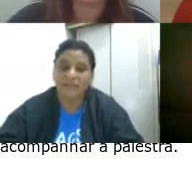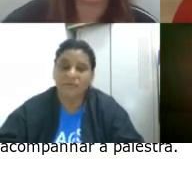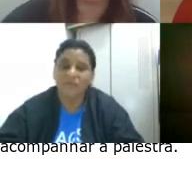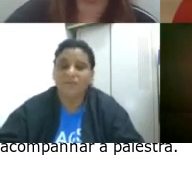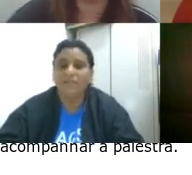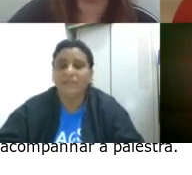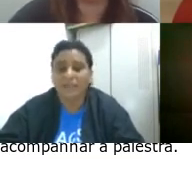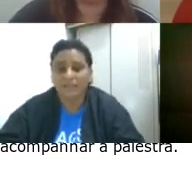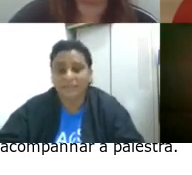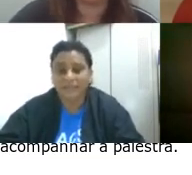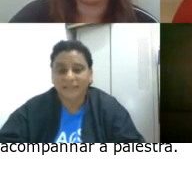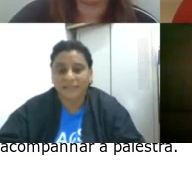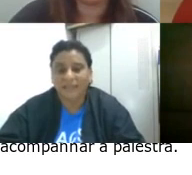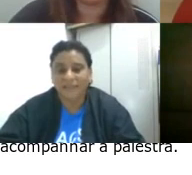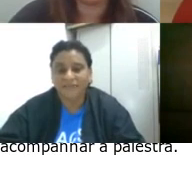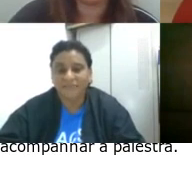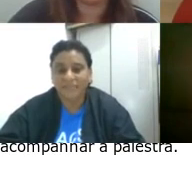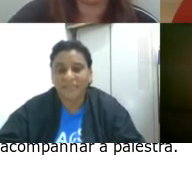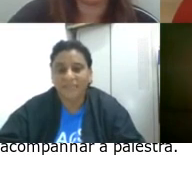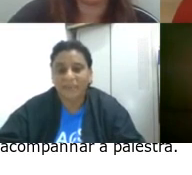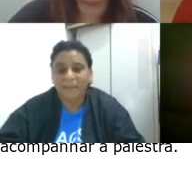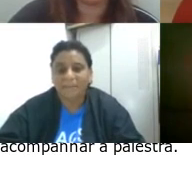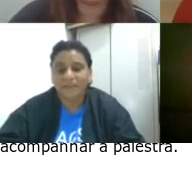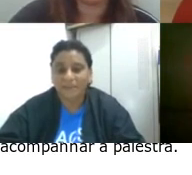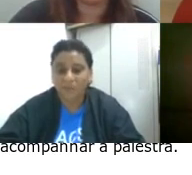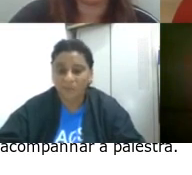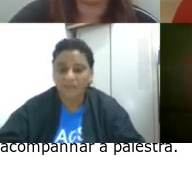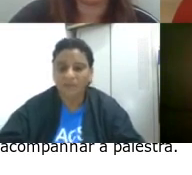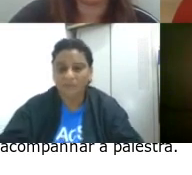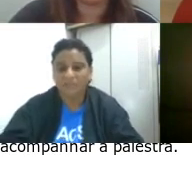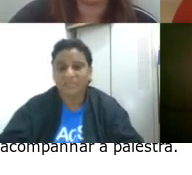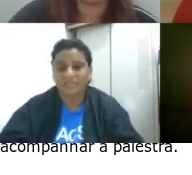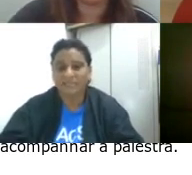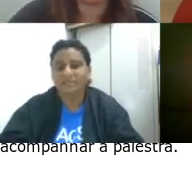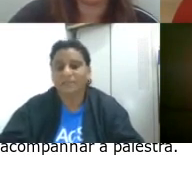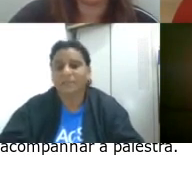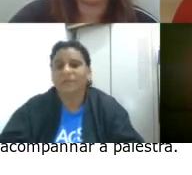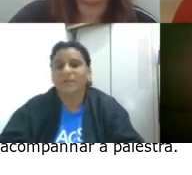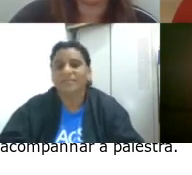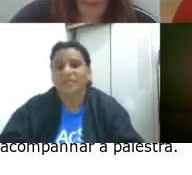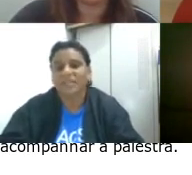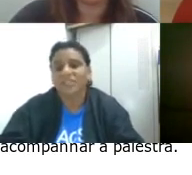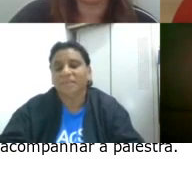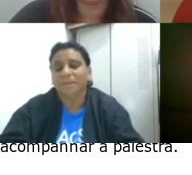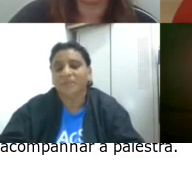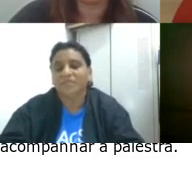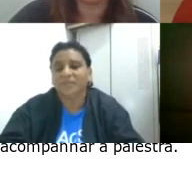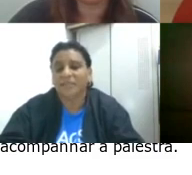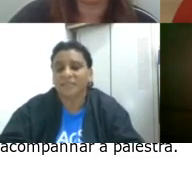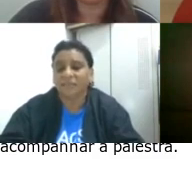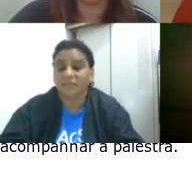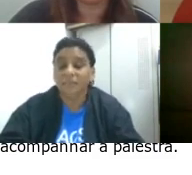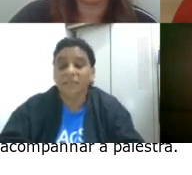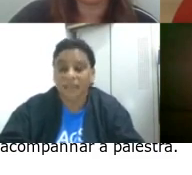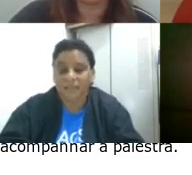a confiabilidade daquela família para que quando acontece esse tipo de coisa a gente possa ter essa